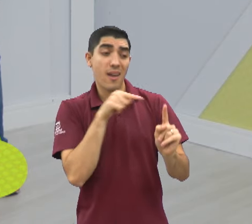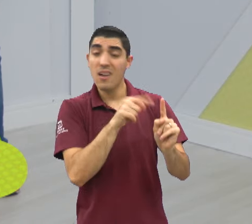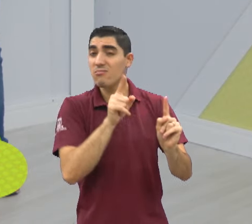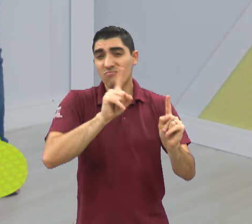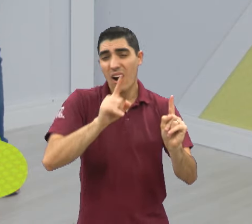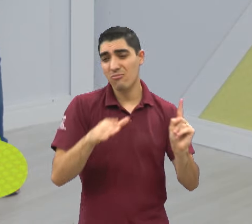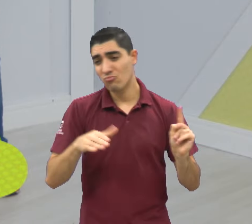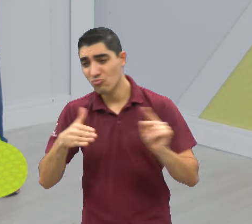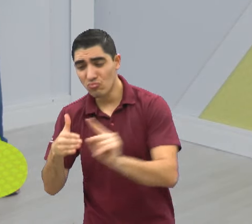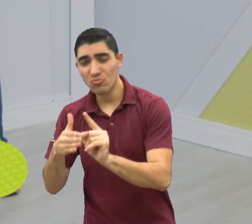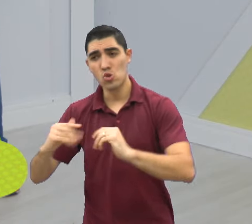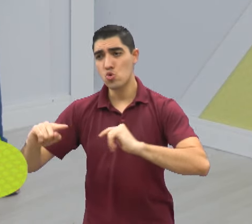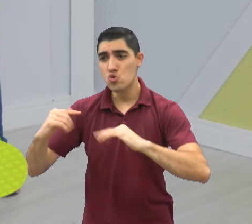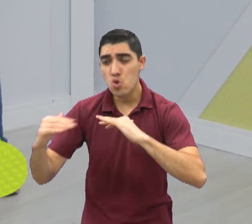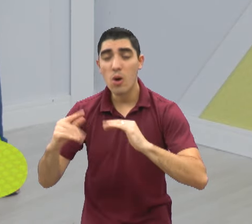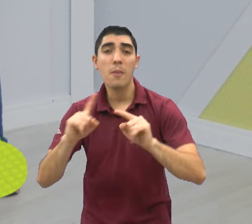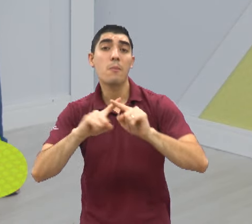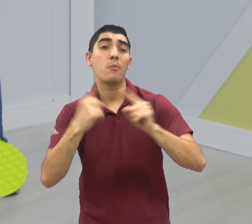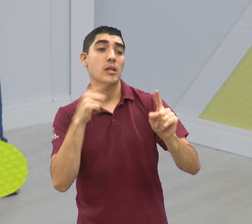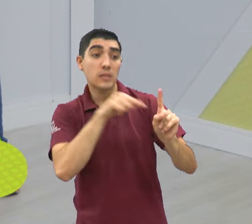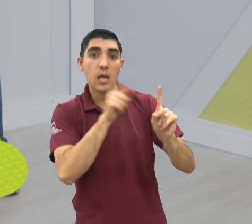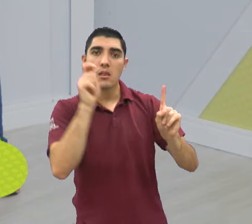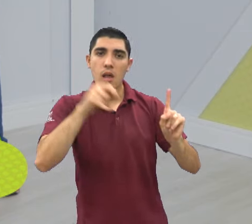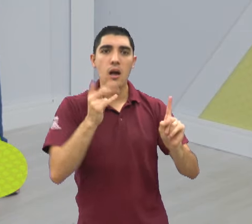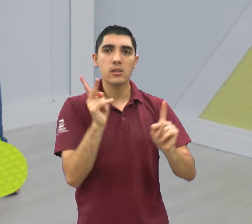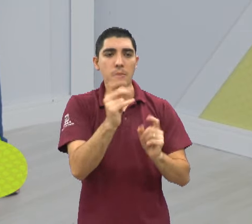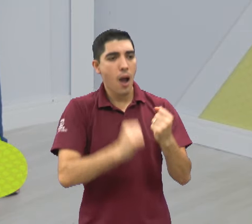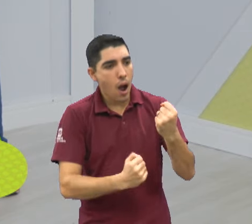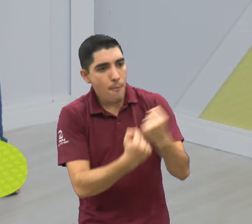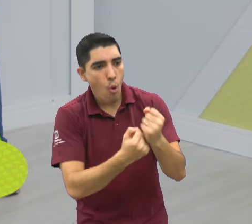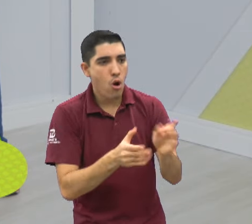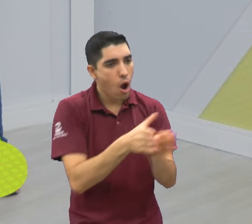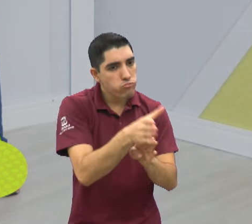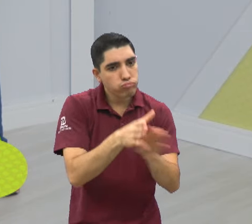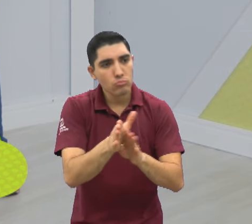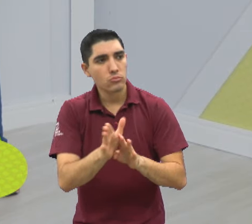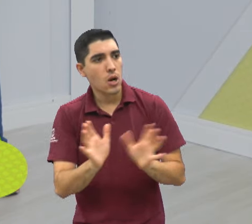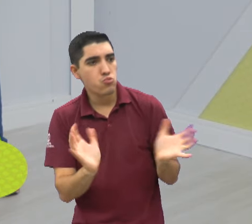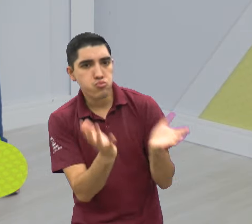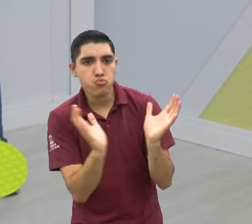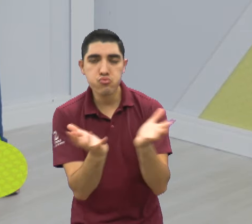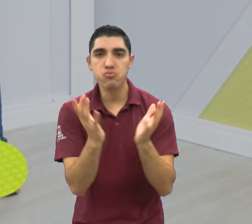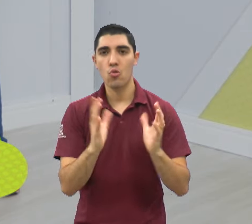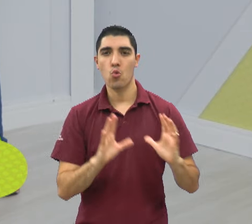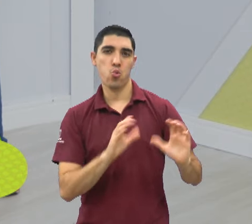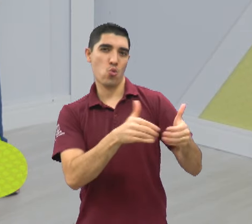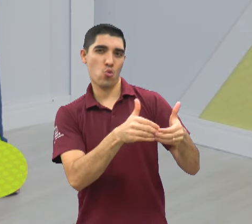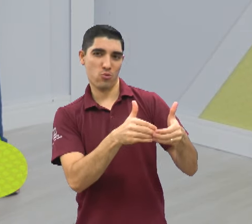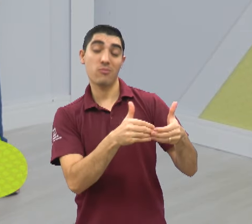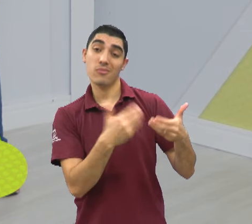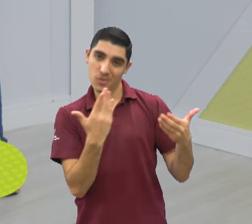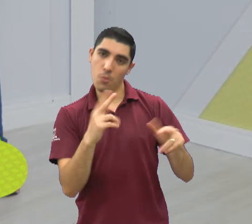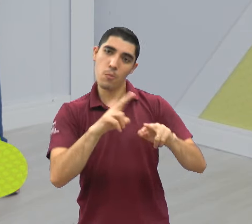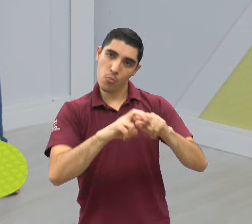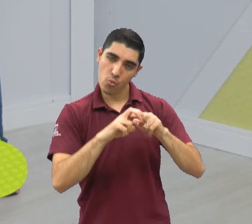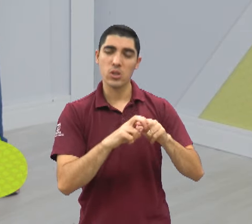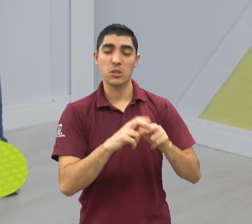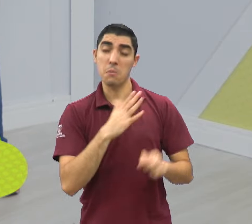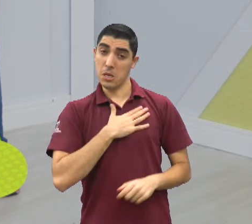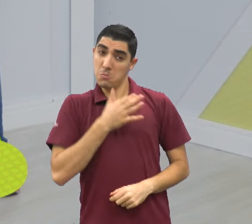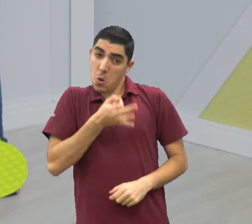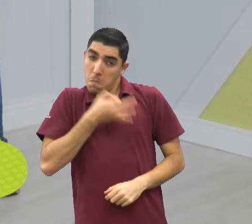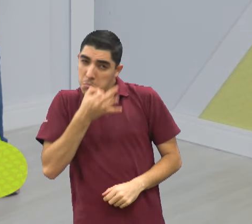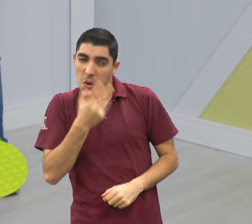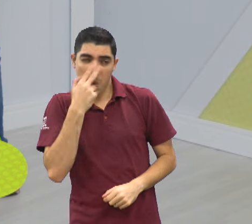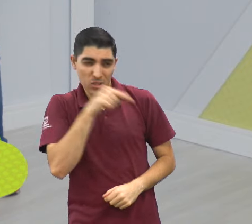fez nos jogos das semifinais contra a equipe do Paulistano. A importância dele para o grupo é muito grande, mas acredito que ele não terá